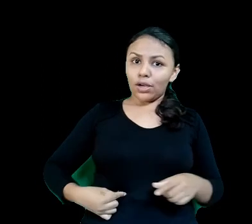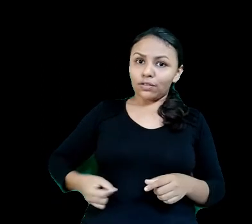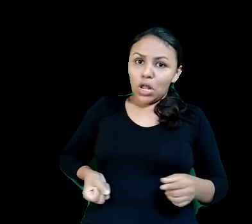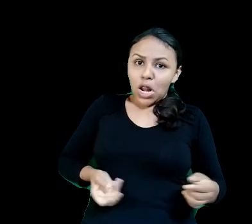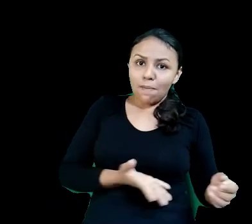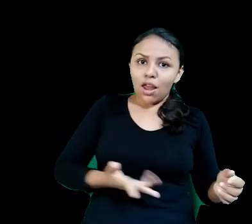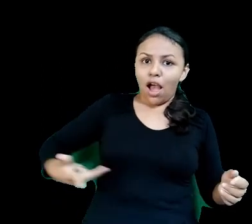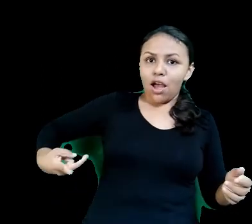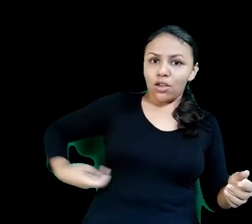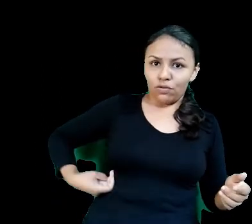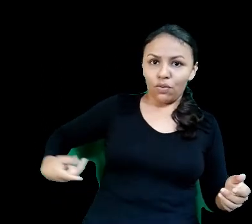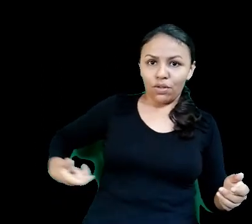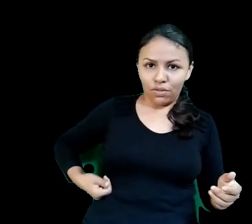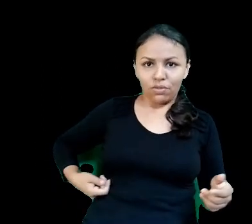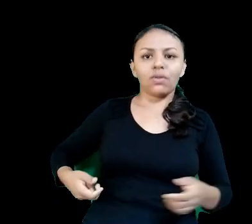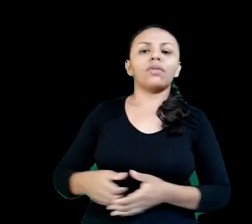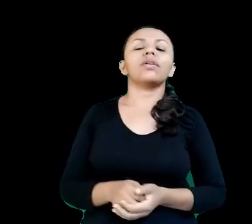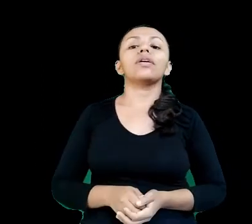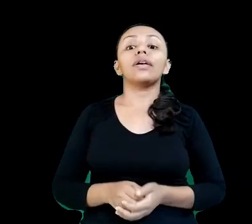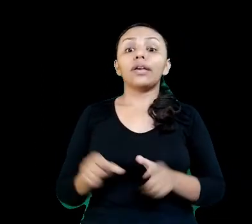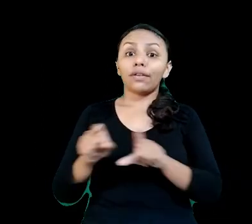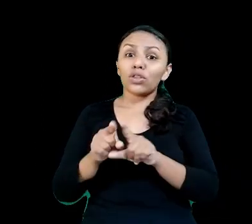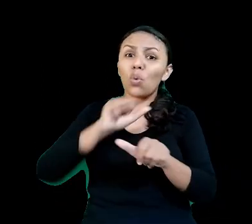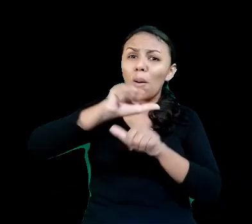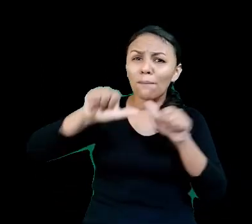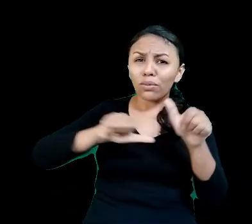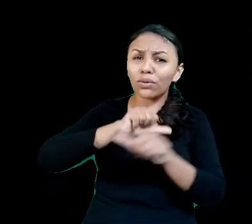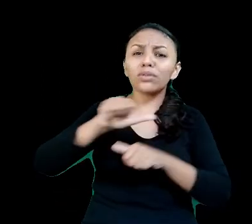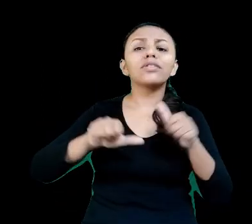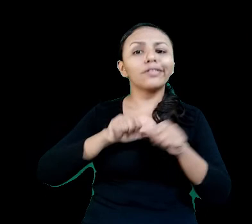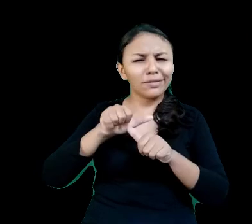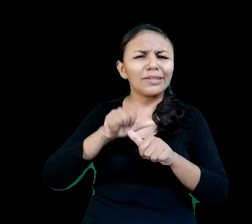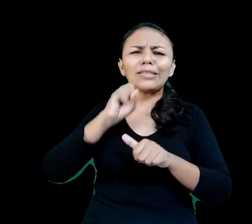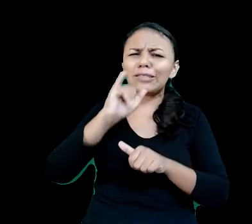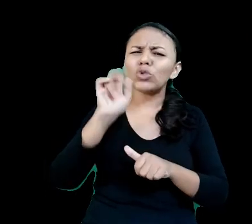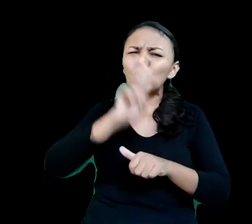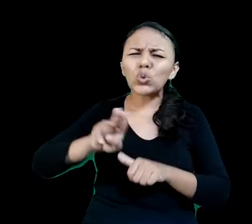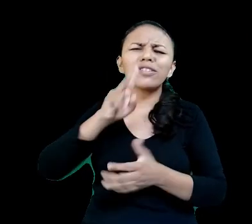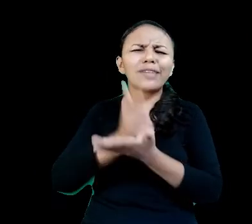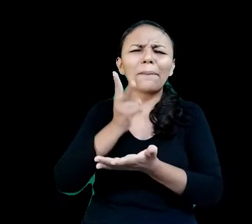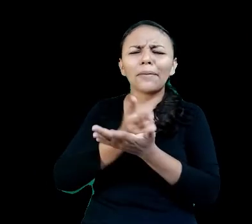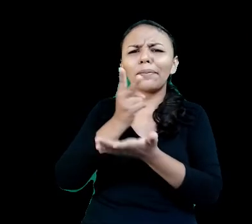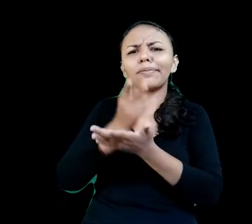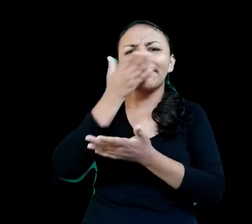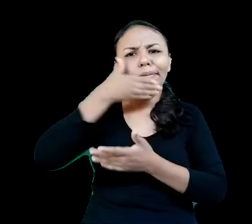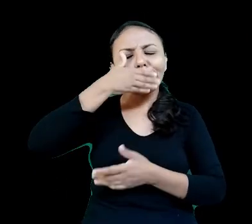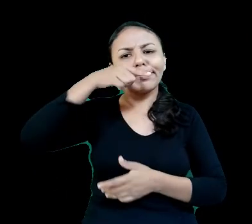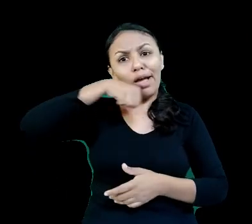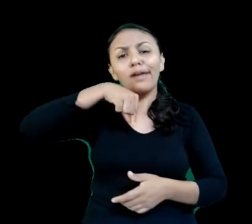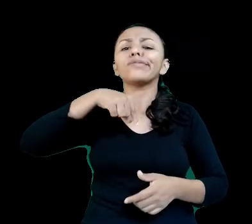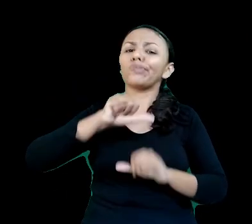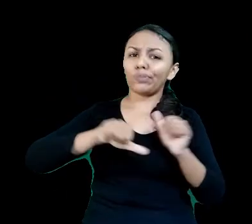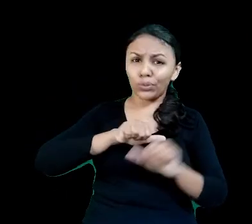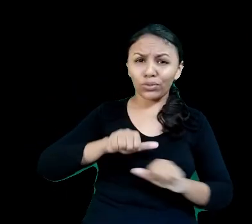temos uma alteração pelo uso contínuo desses adoçantes lá no intestino, como, por exemplo,